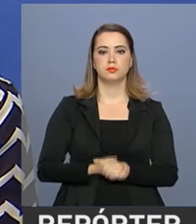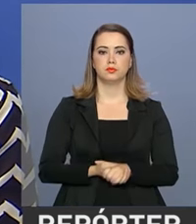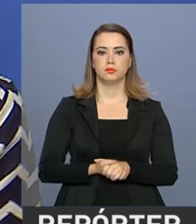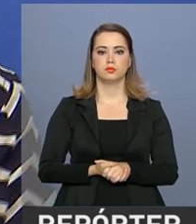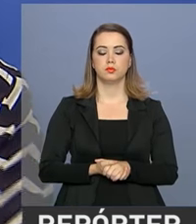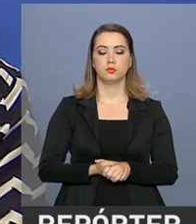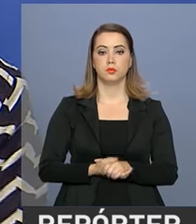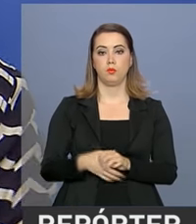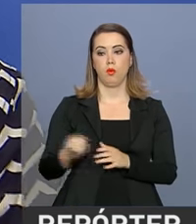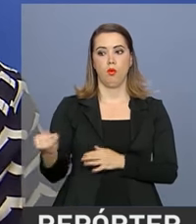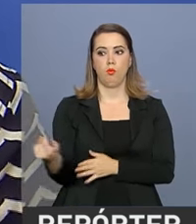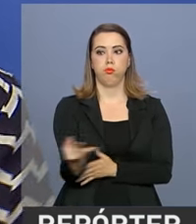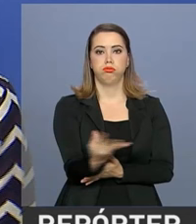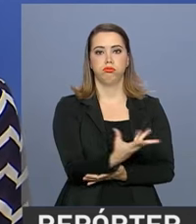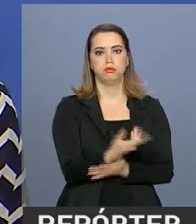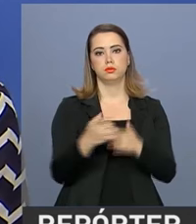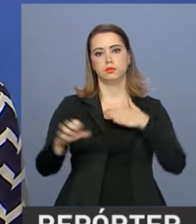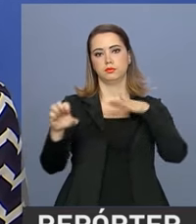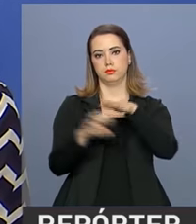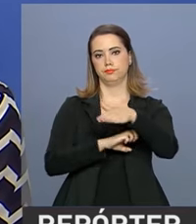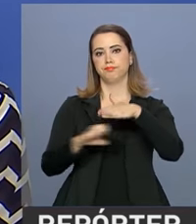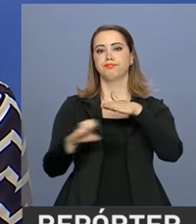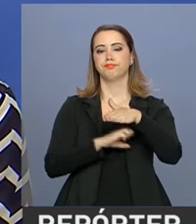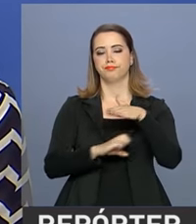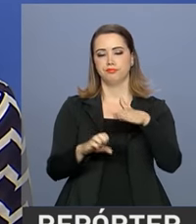Muitas empresas têm tido